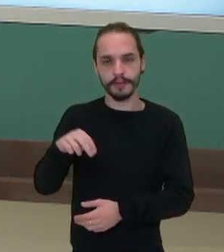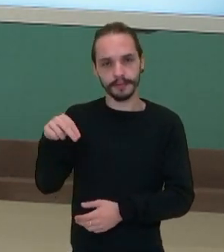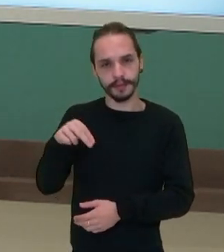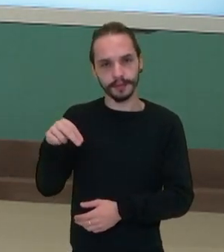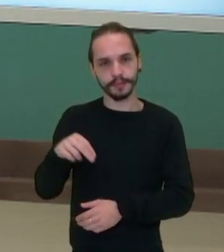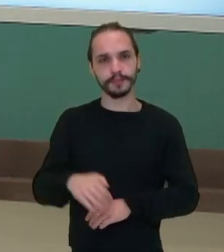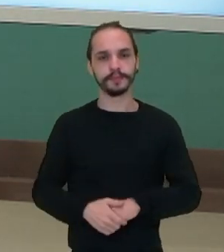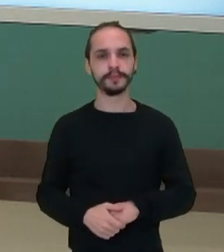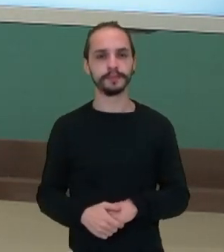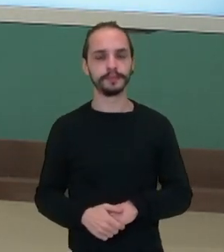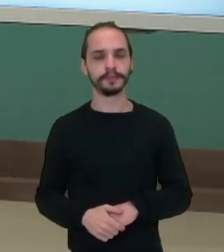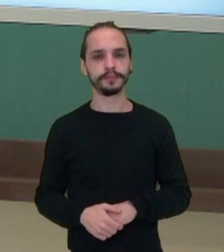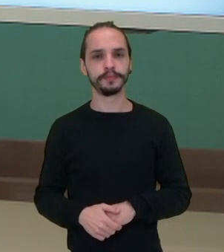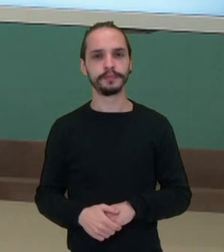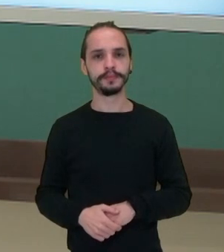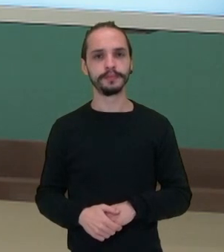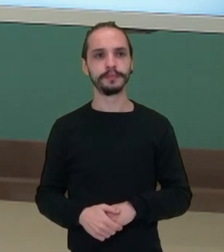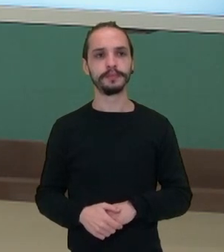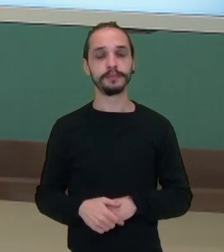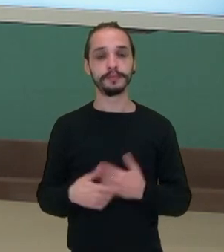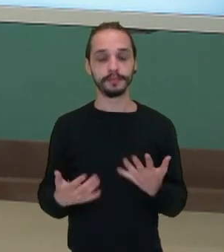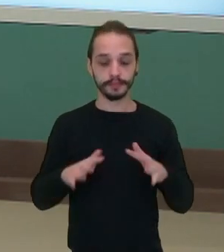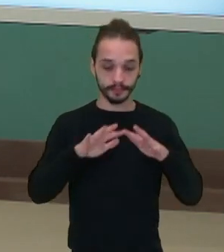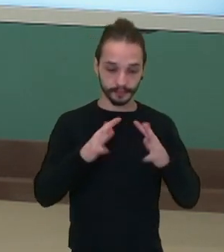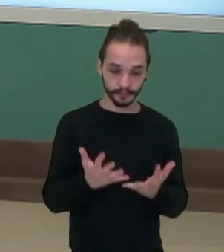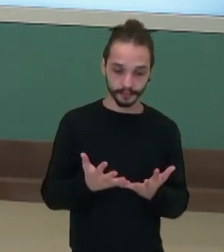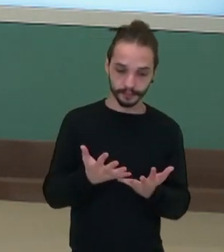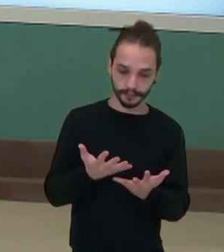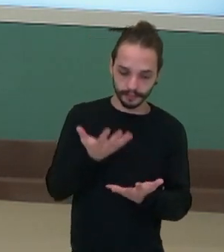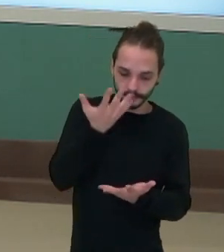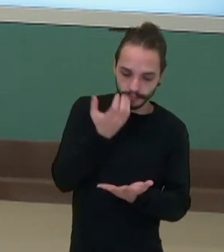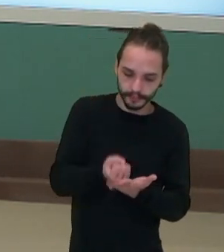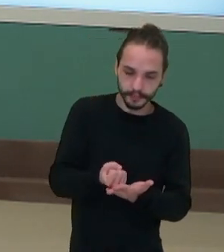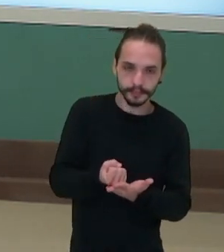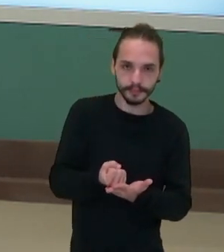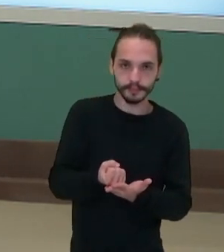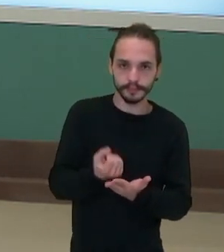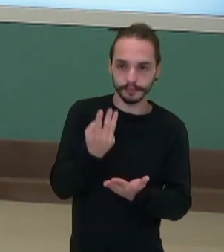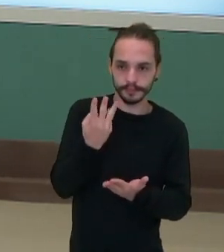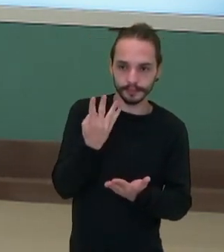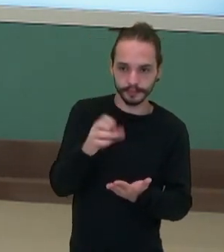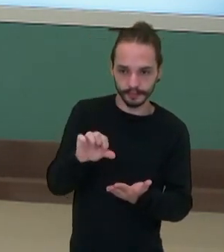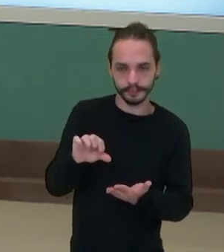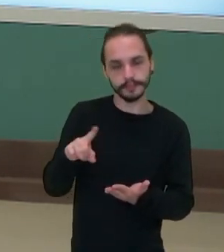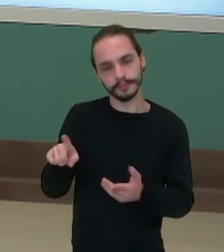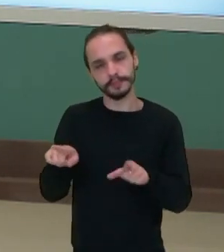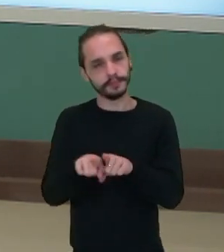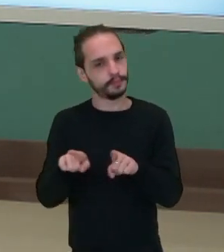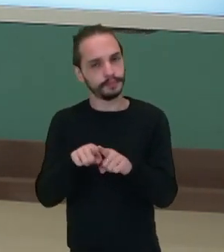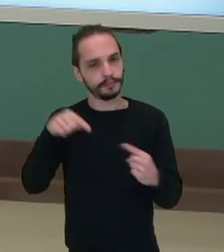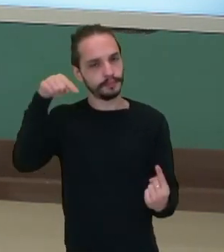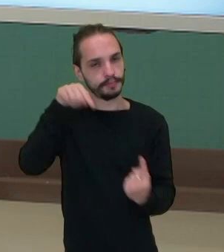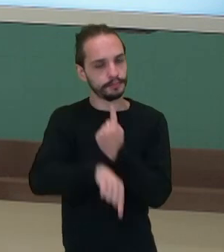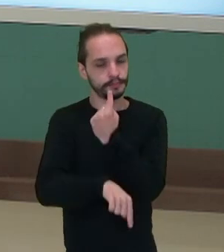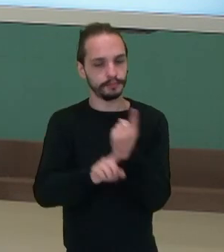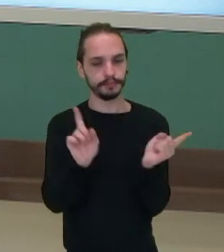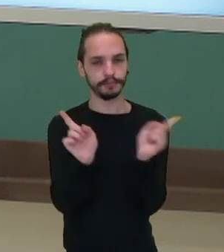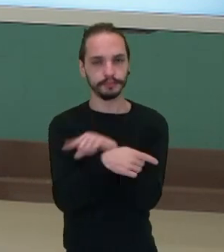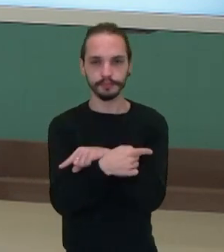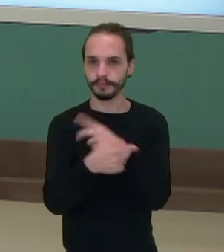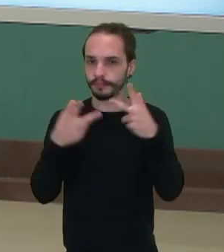Então, como a Terra atrai o pacote de arroz 49, o pacote de arroz também atrai a Terra com os mesmos